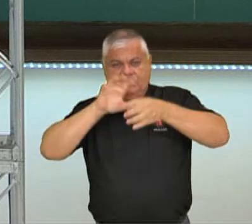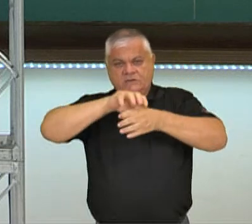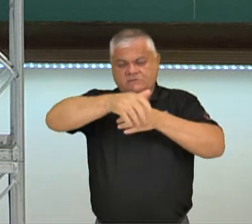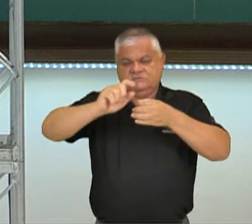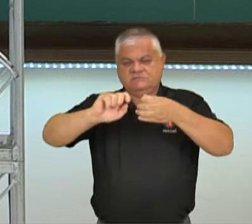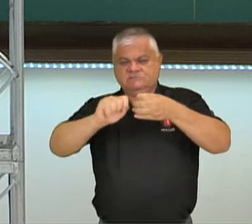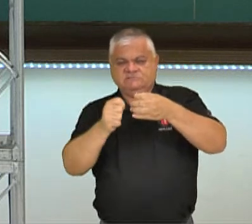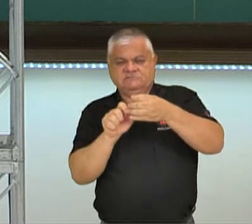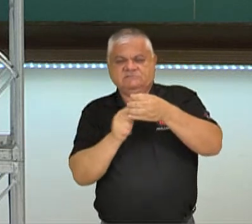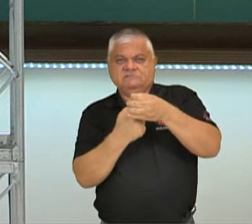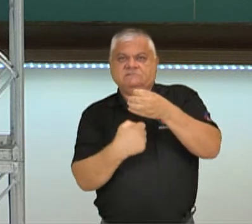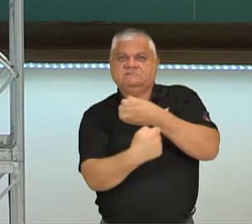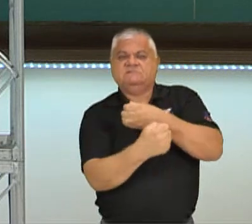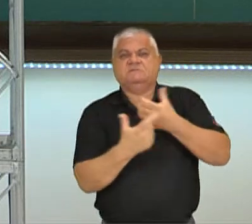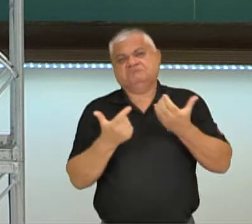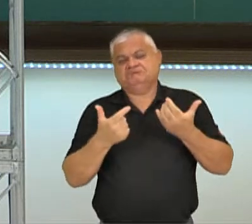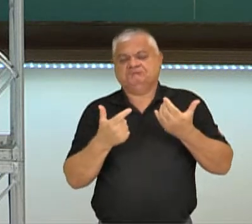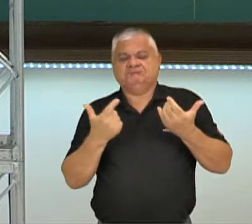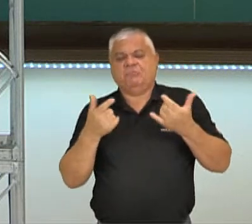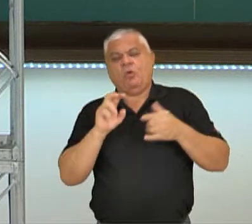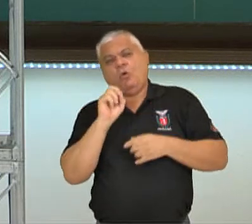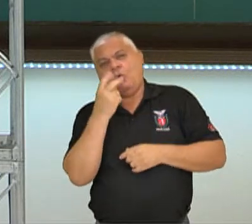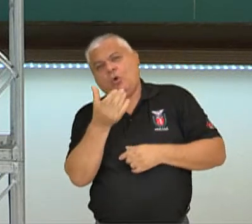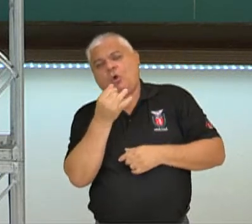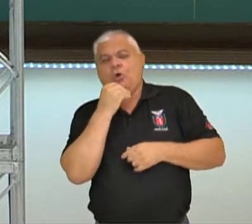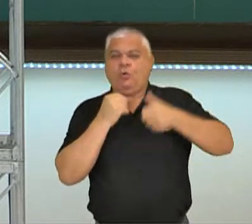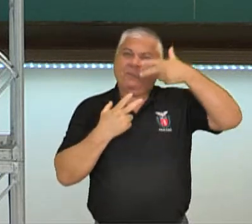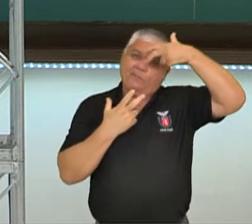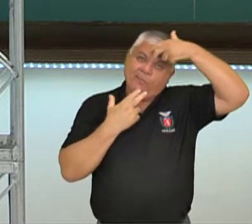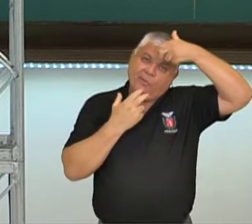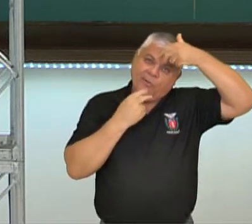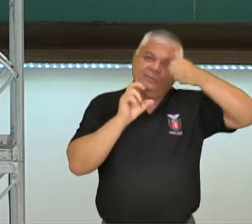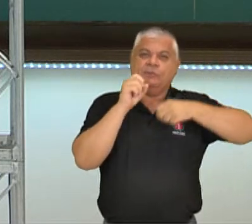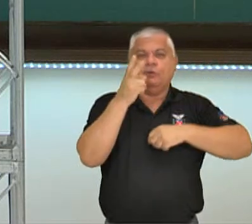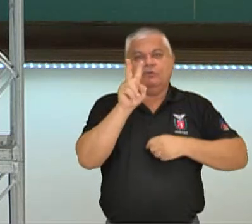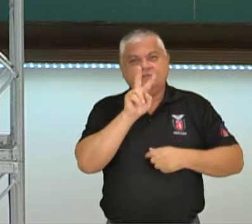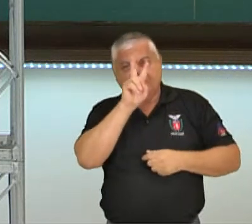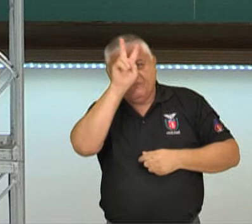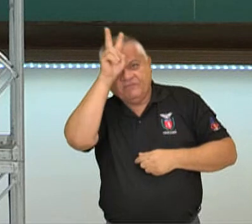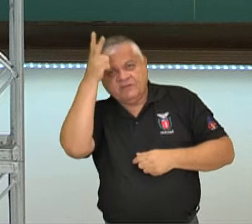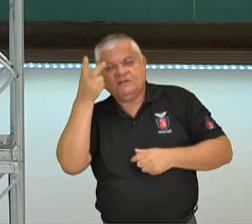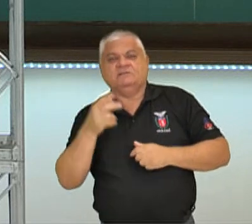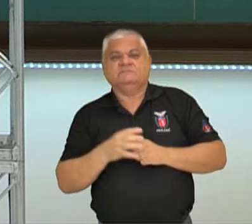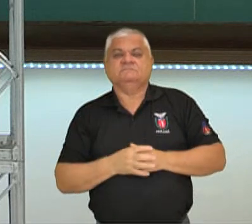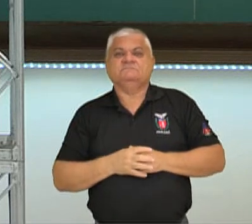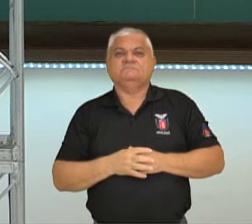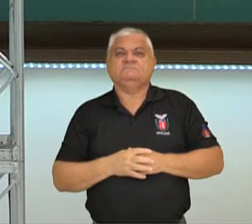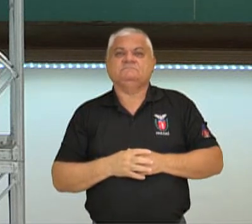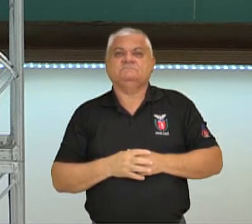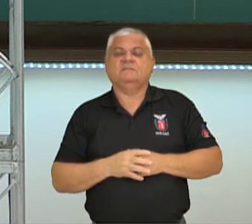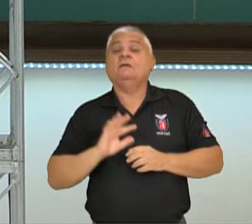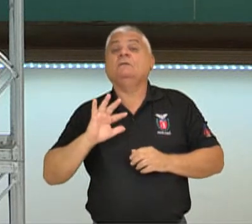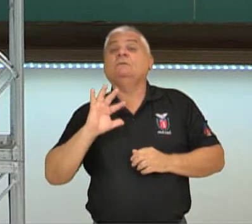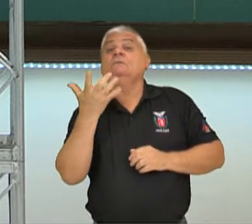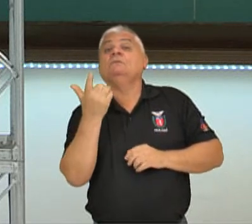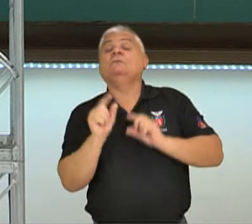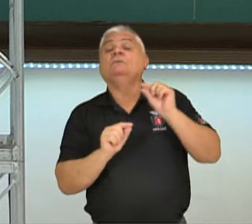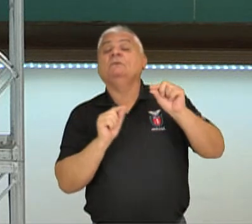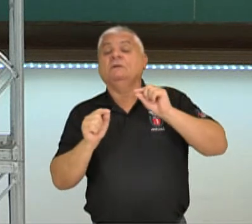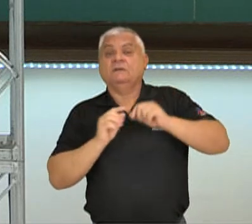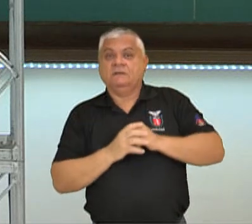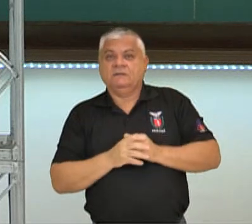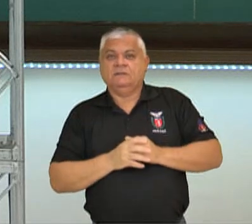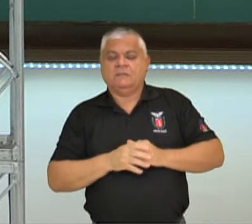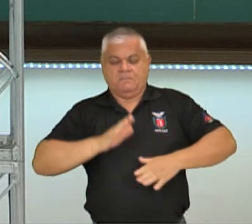né, de boi ou de bode ou de veado, tá? Então, o que vai acontecer? Quando